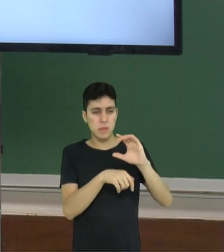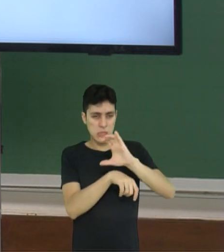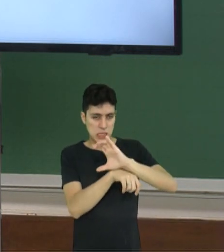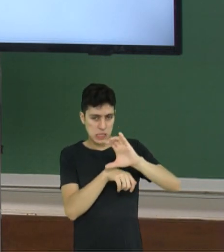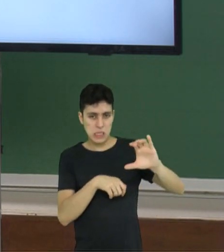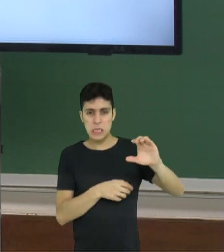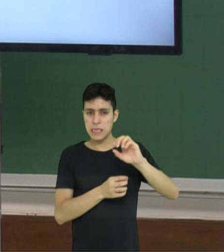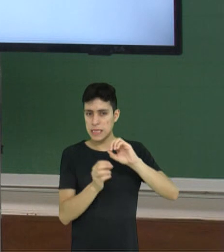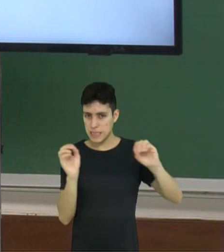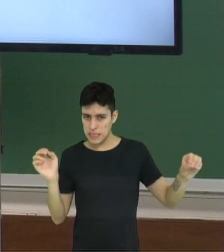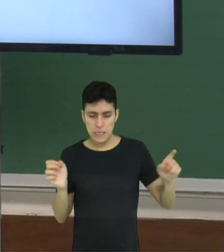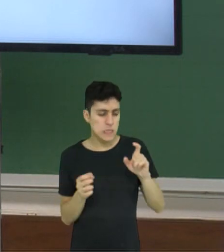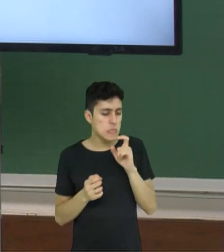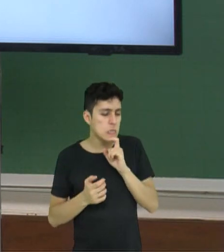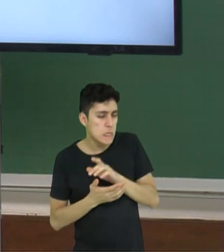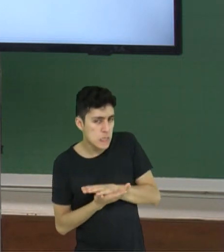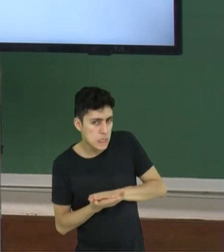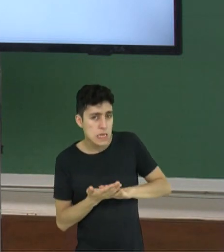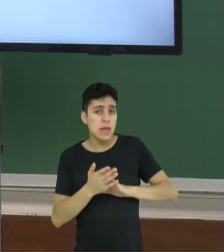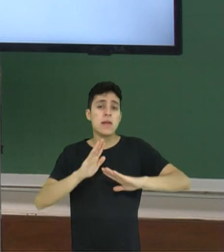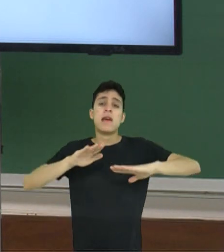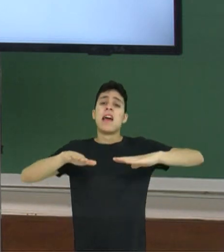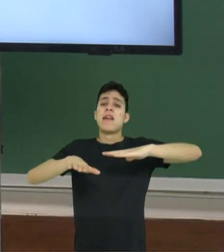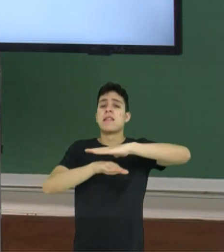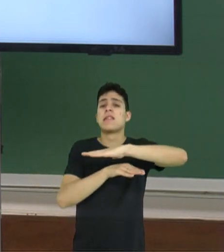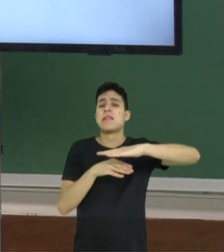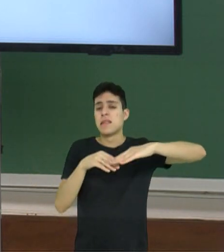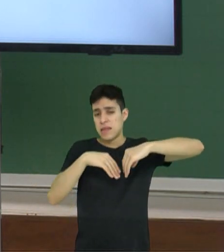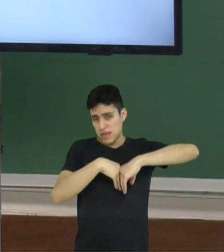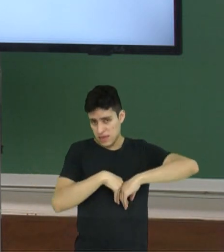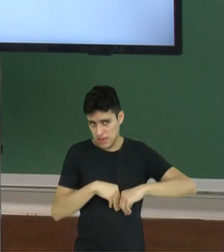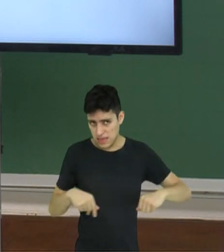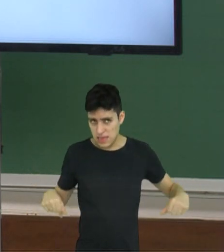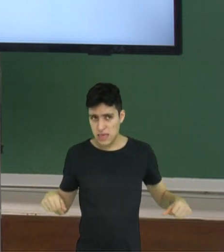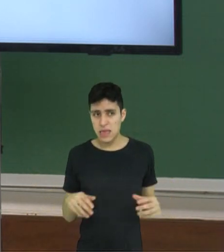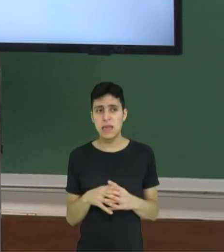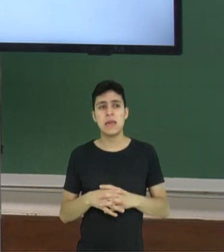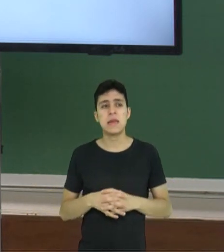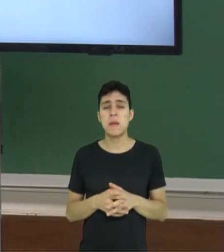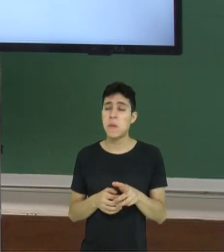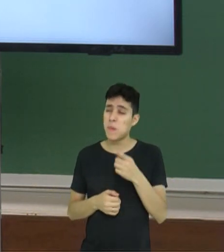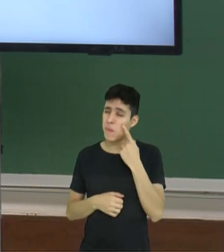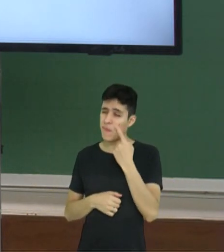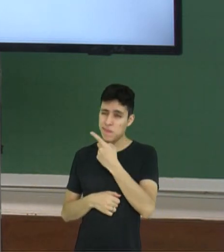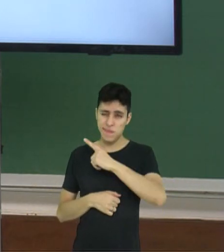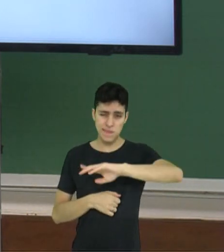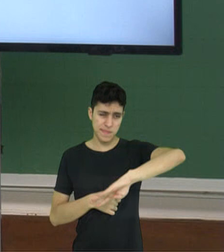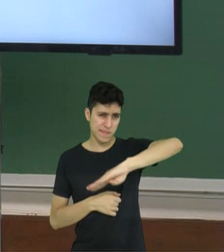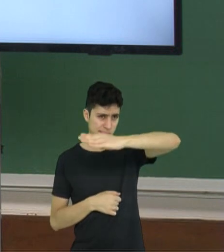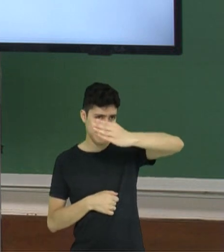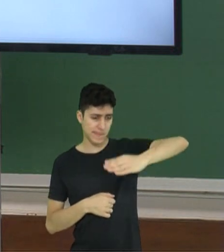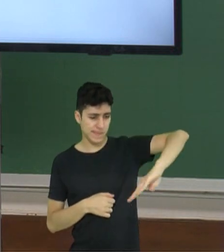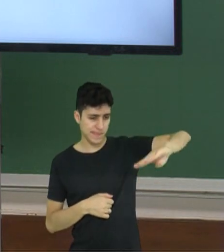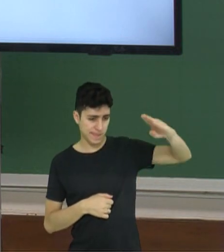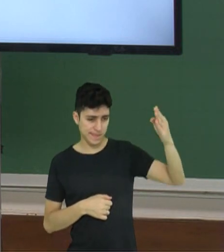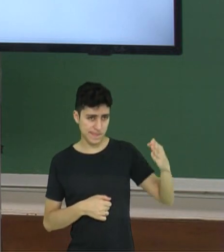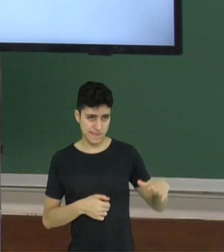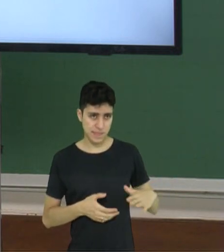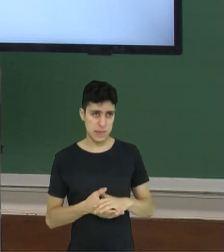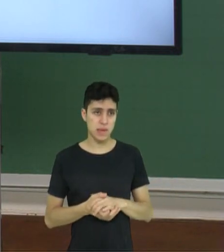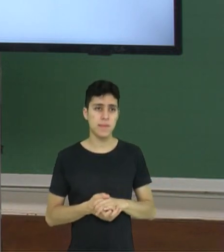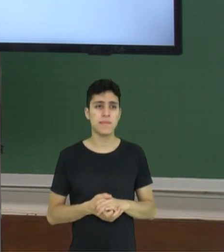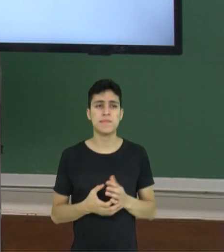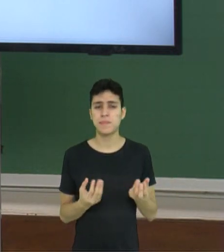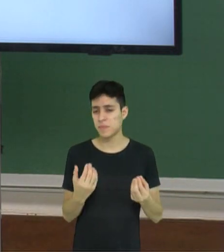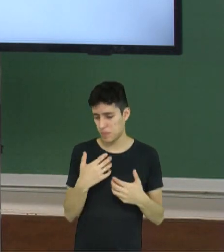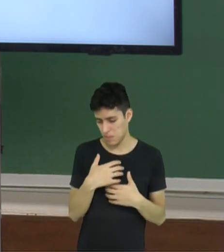isso é um continente, tem uma camada de terra por baixo dessa camada de gelo. Está aqui, ó, todo o relevo desenhado e a divisão, né, da